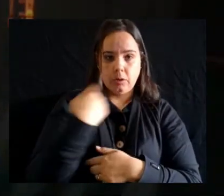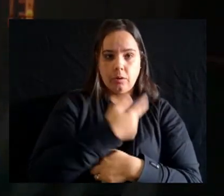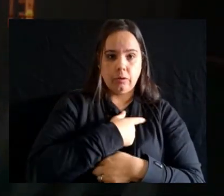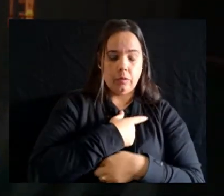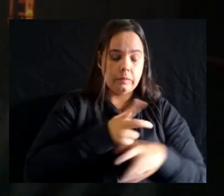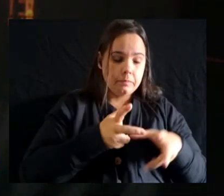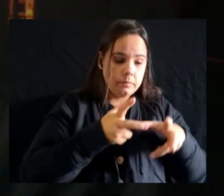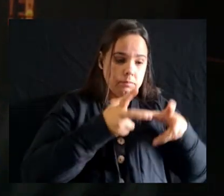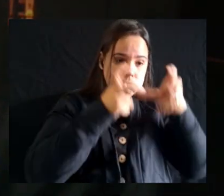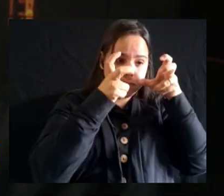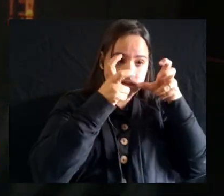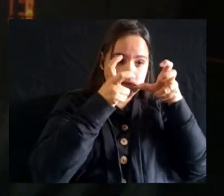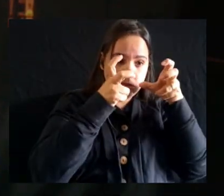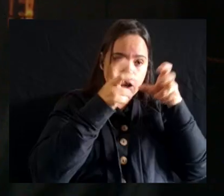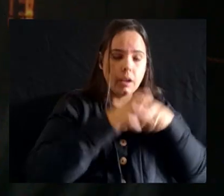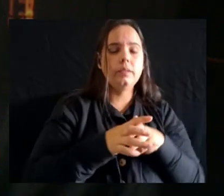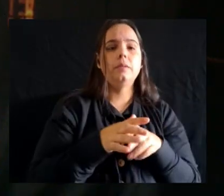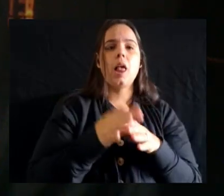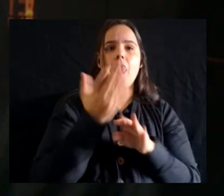tempos atrás,